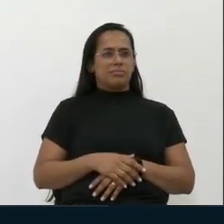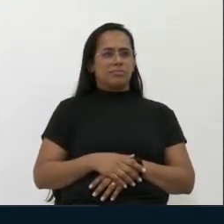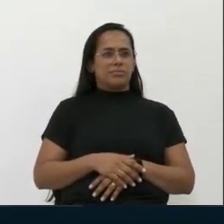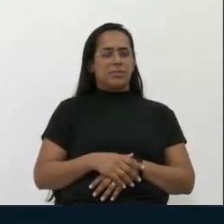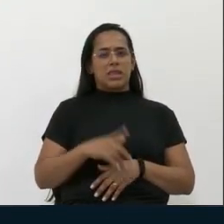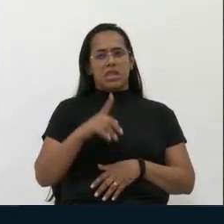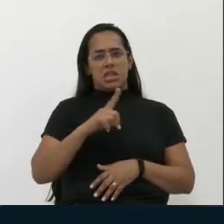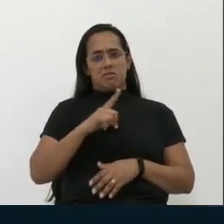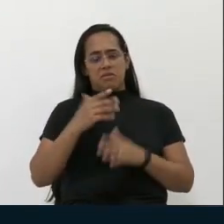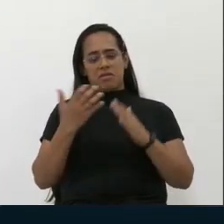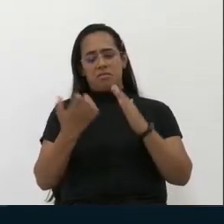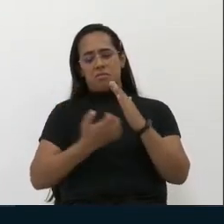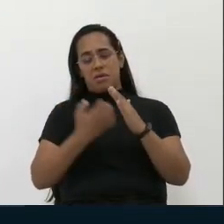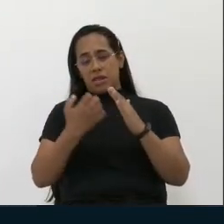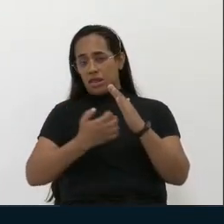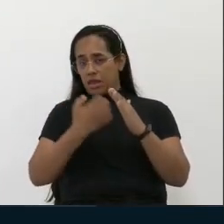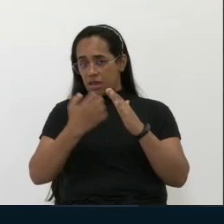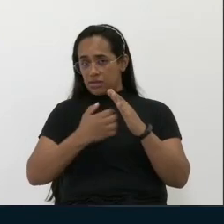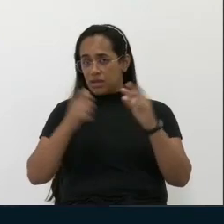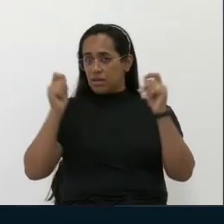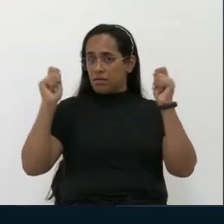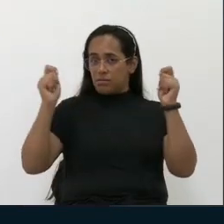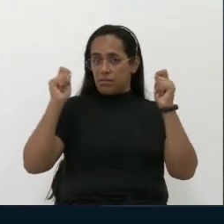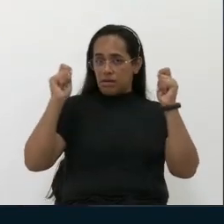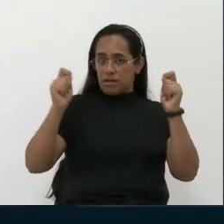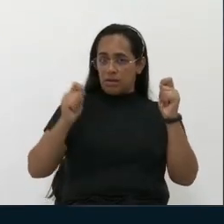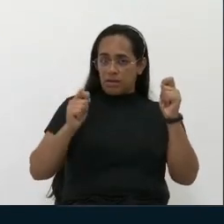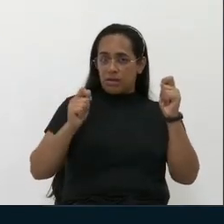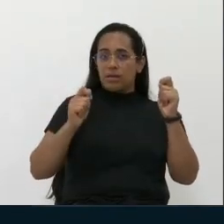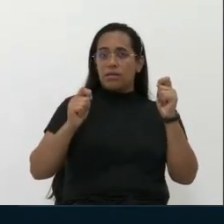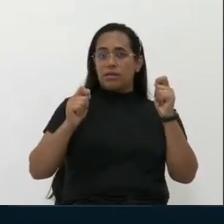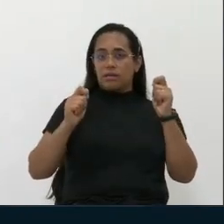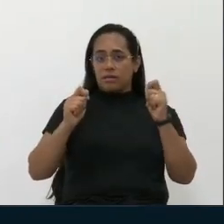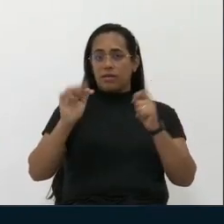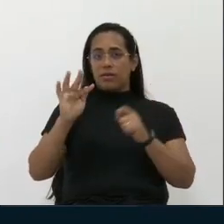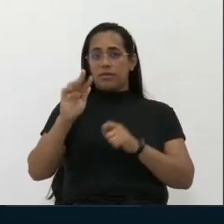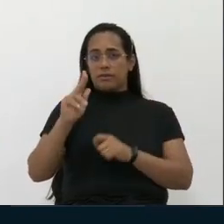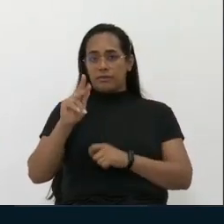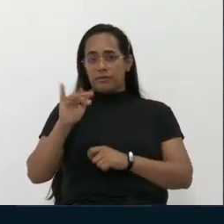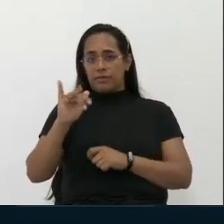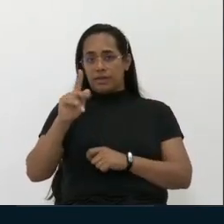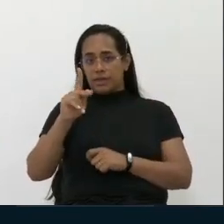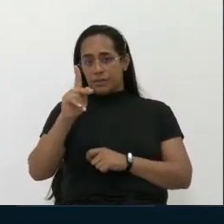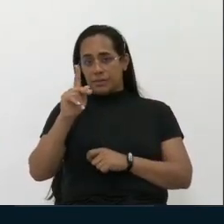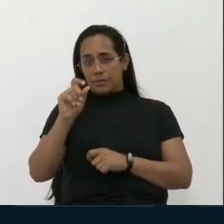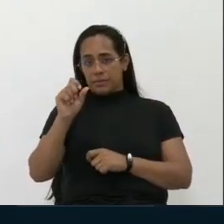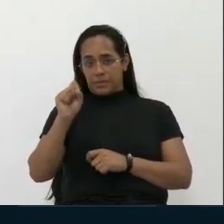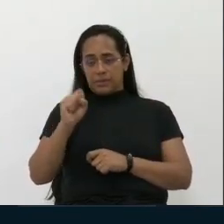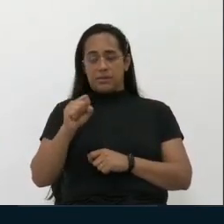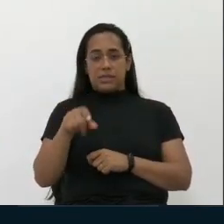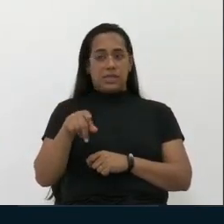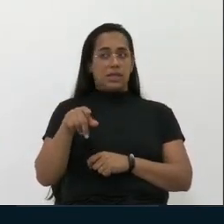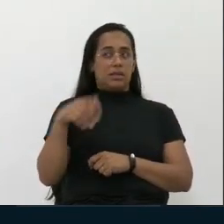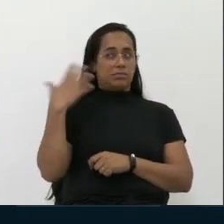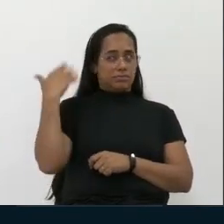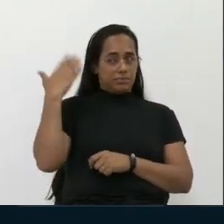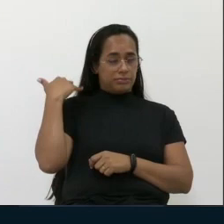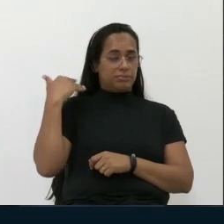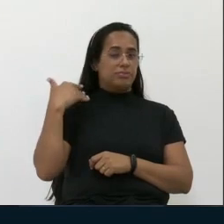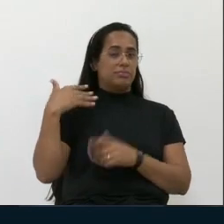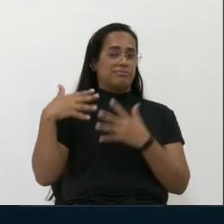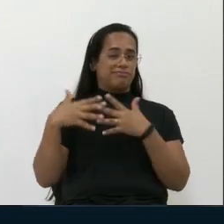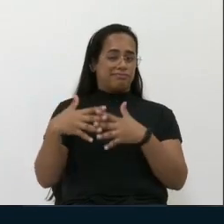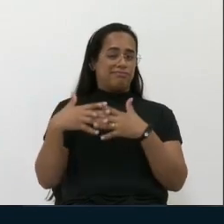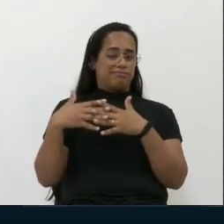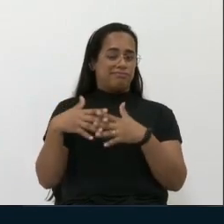que tratou mal um monte de vereador. Foi esse, seu Luiz? Aquele que os vereadores foram barrados, esculhambados lá? Esse eu lembro, ele teve. Para encerrar. Para